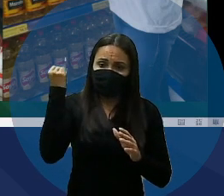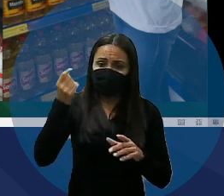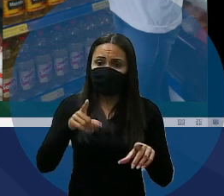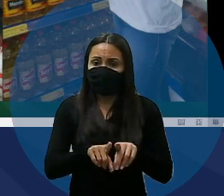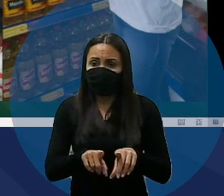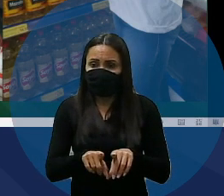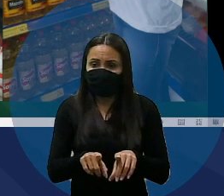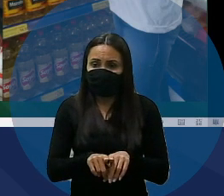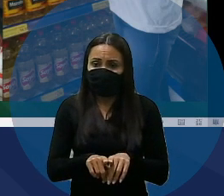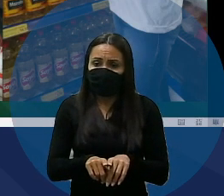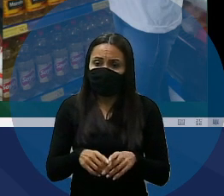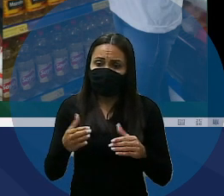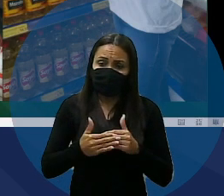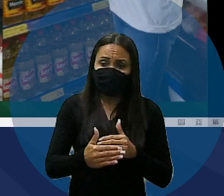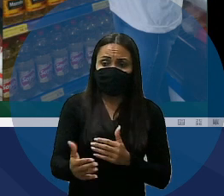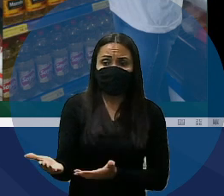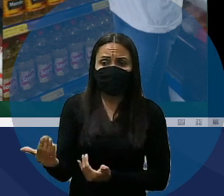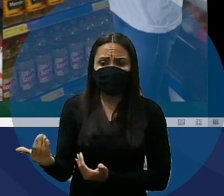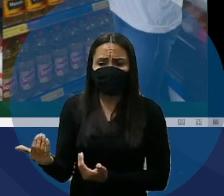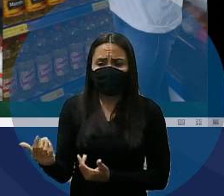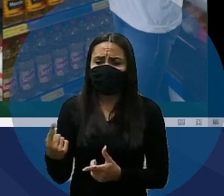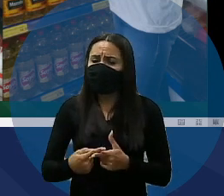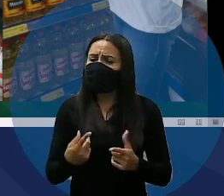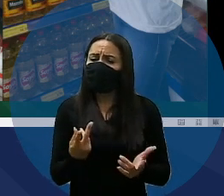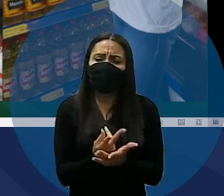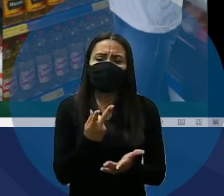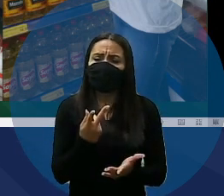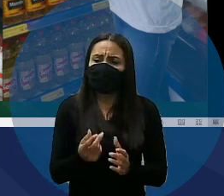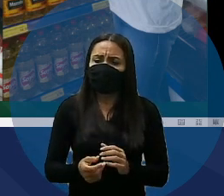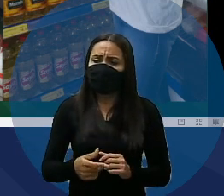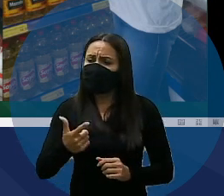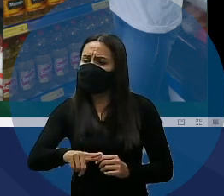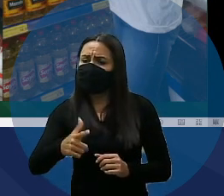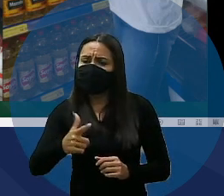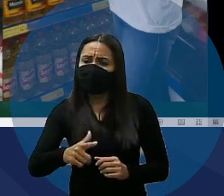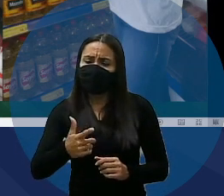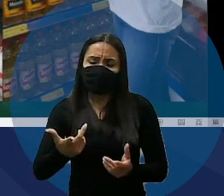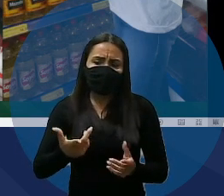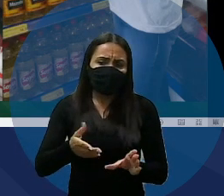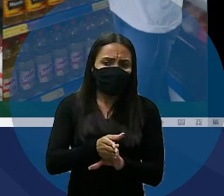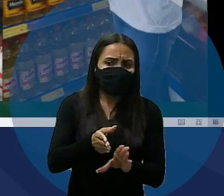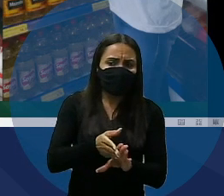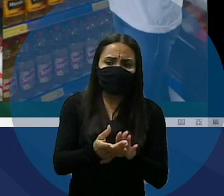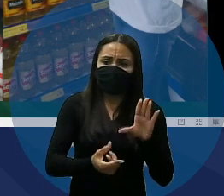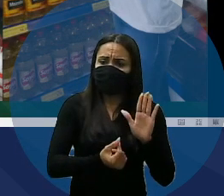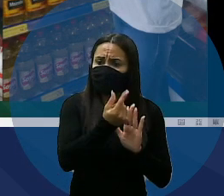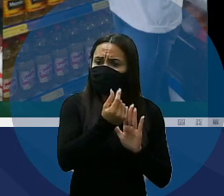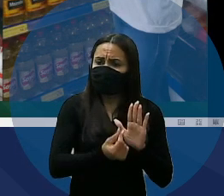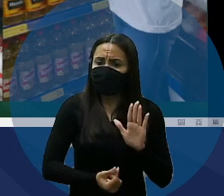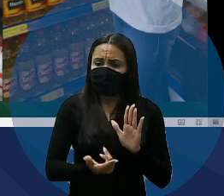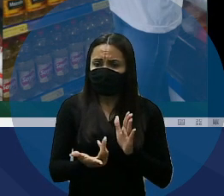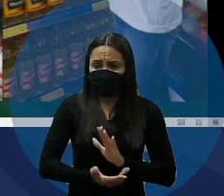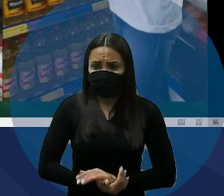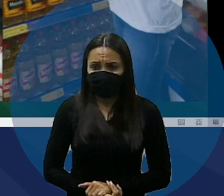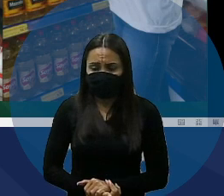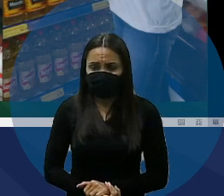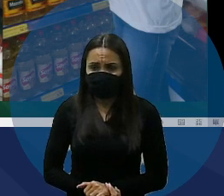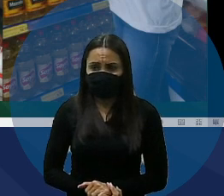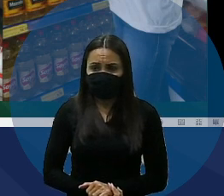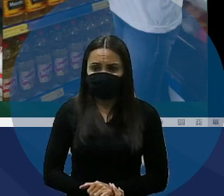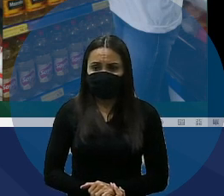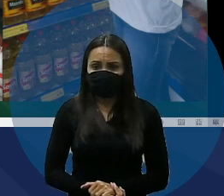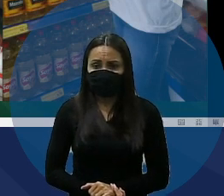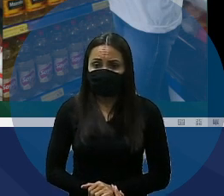desde jovem. O que acontece quando não tem e quando tem esse conhecimento sobre a educação financeira? Vou falar